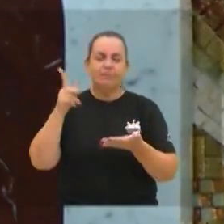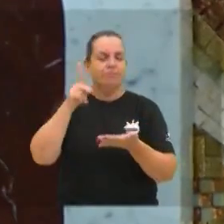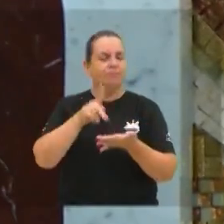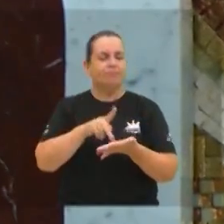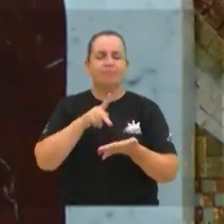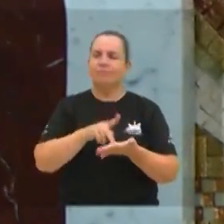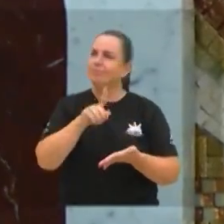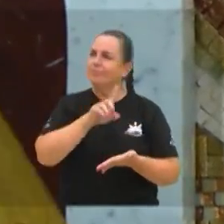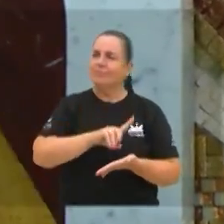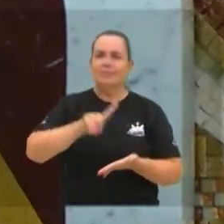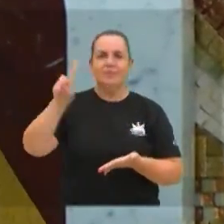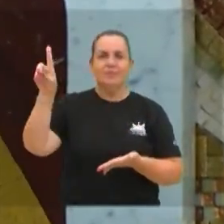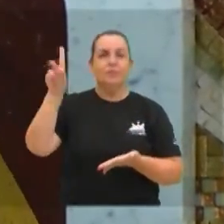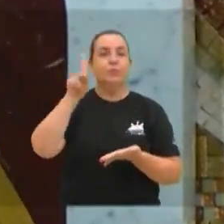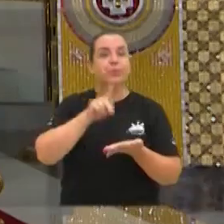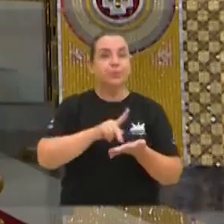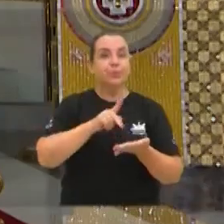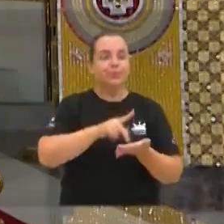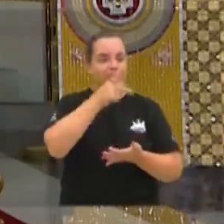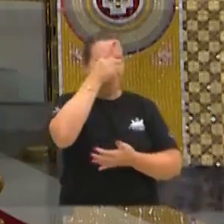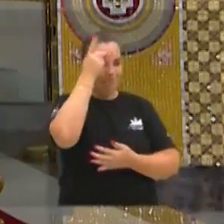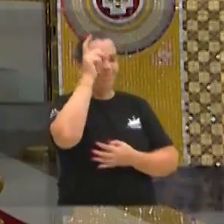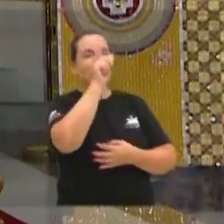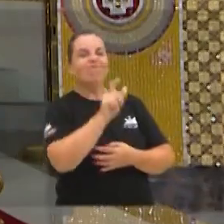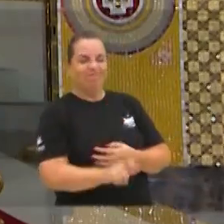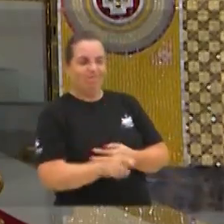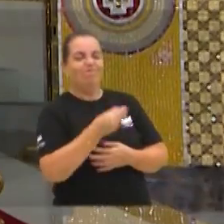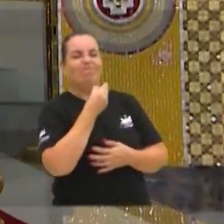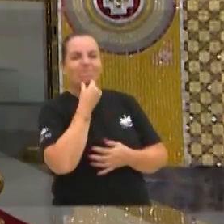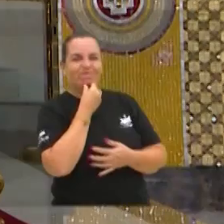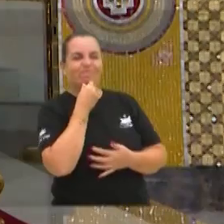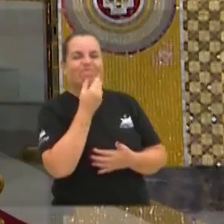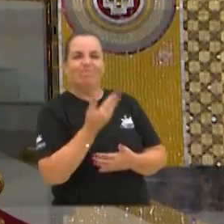verdadeiro Deus e verdadeiro homem?